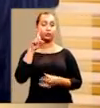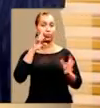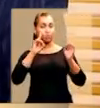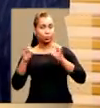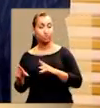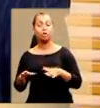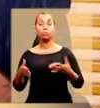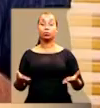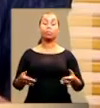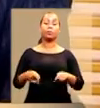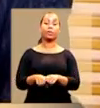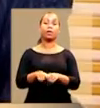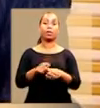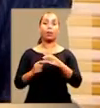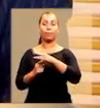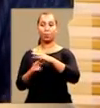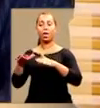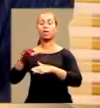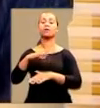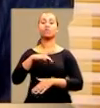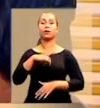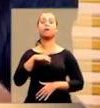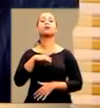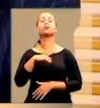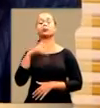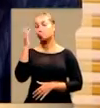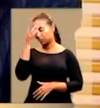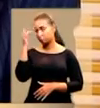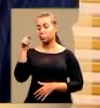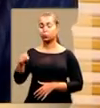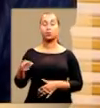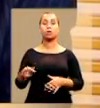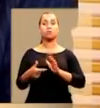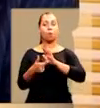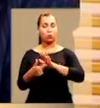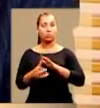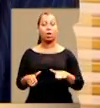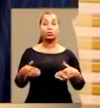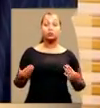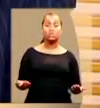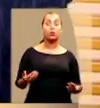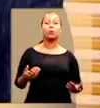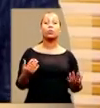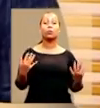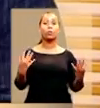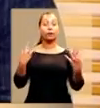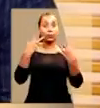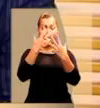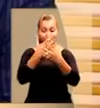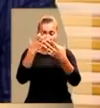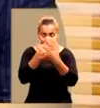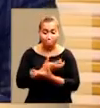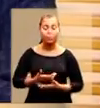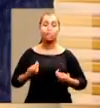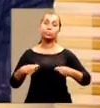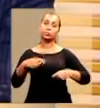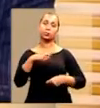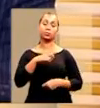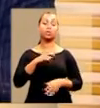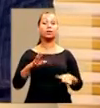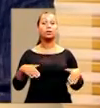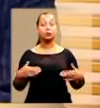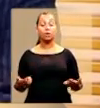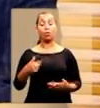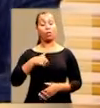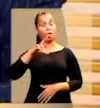cotidiano. Consequentemente, a praça daquele bairro teria os alunos indo lá naquele bairro se apresentar. Então, assim, o encantamento ele tem que se